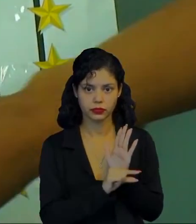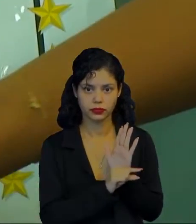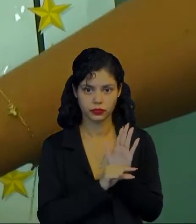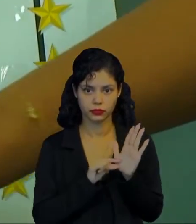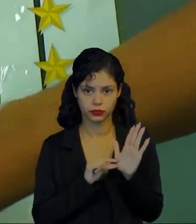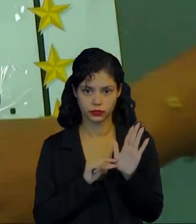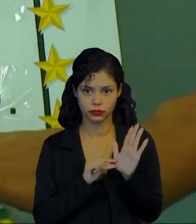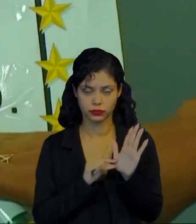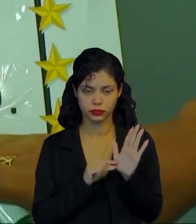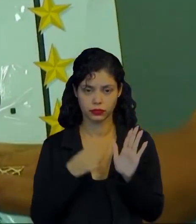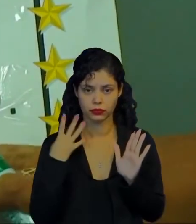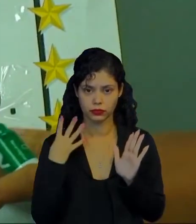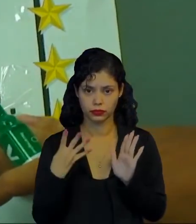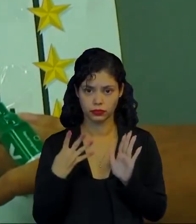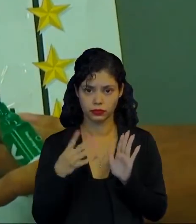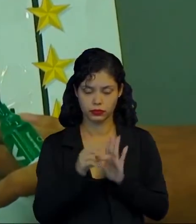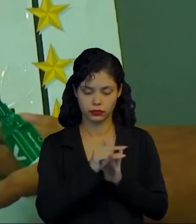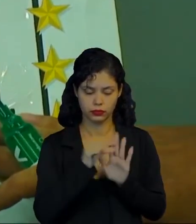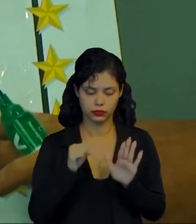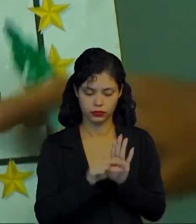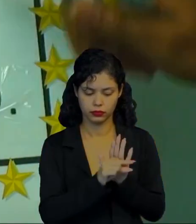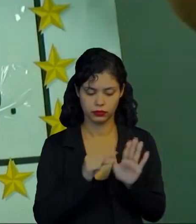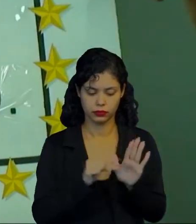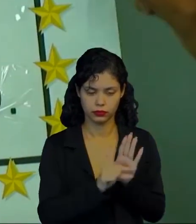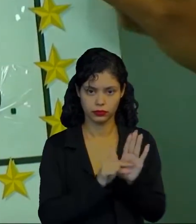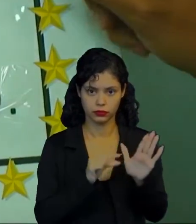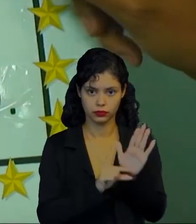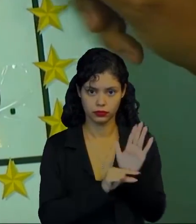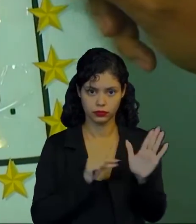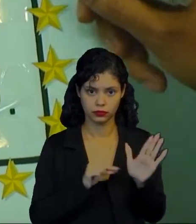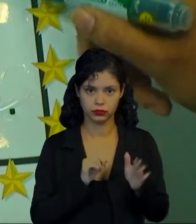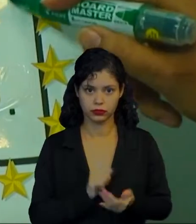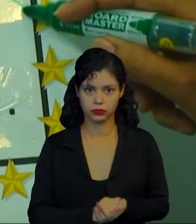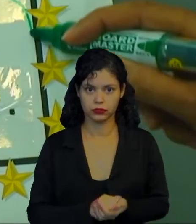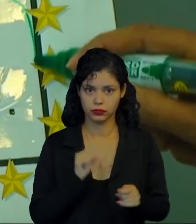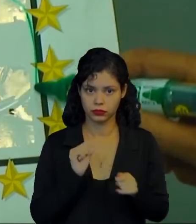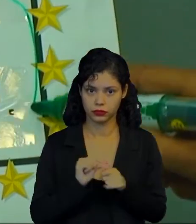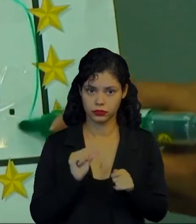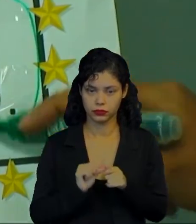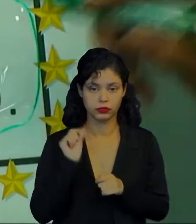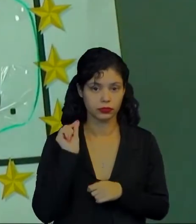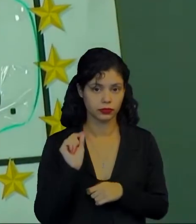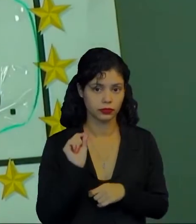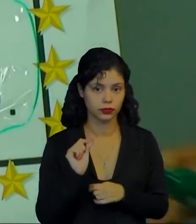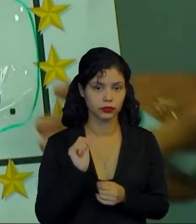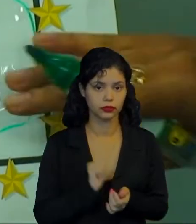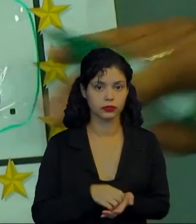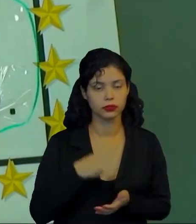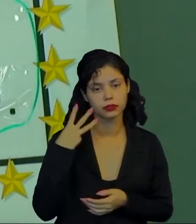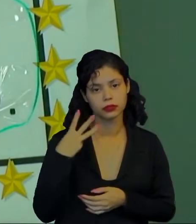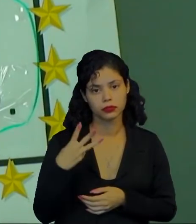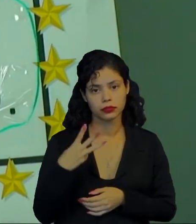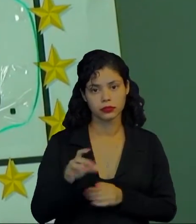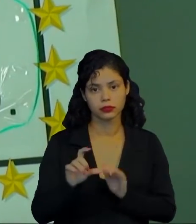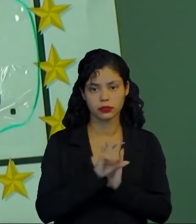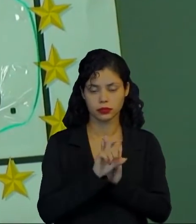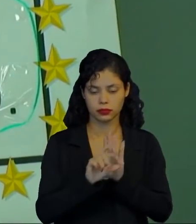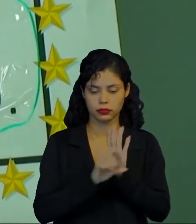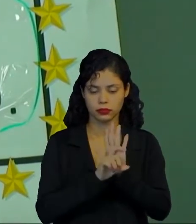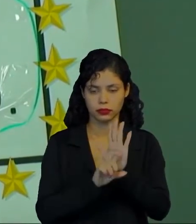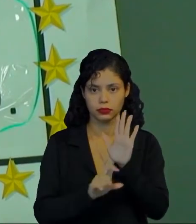3, 4. 4 versos. E aqui nós formamos a nossa terceira